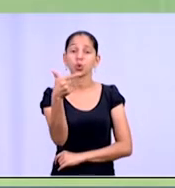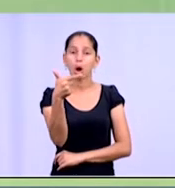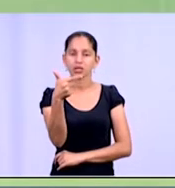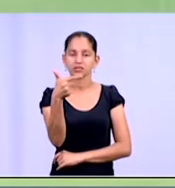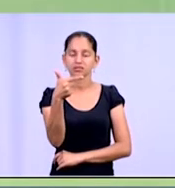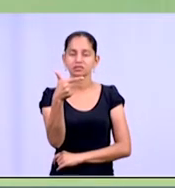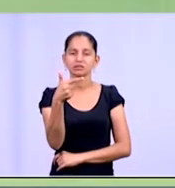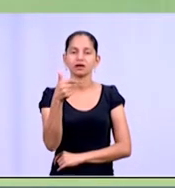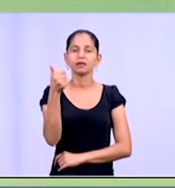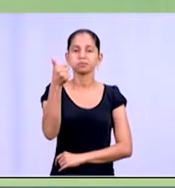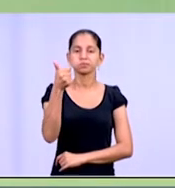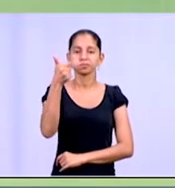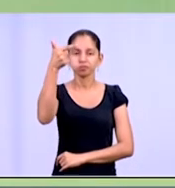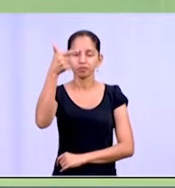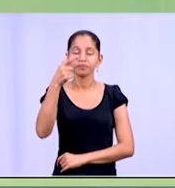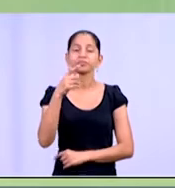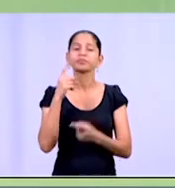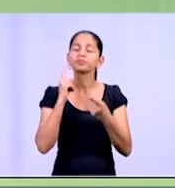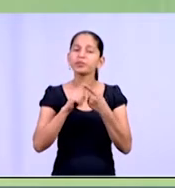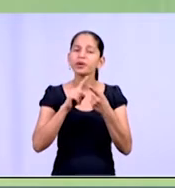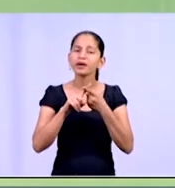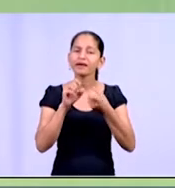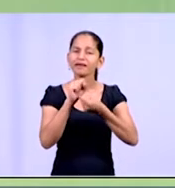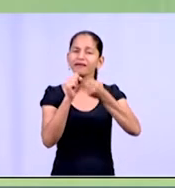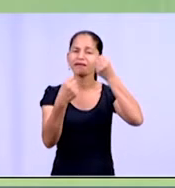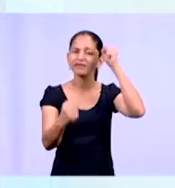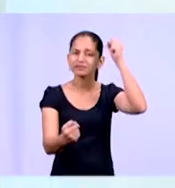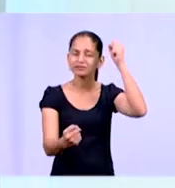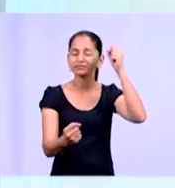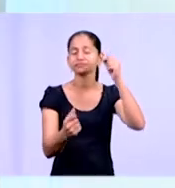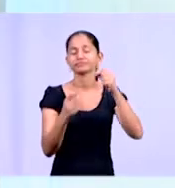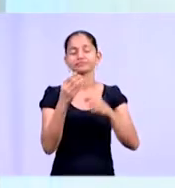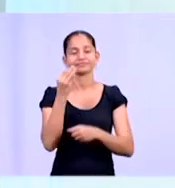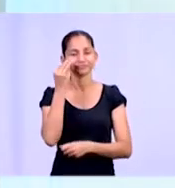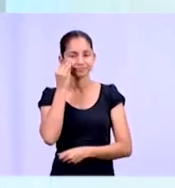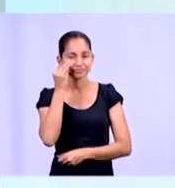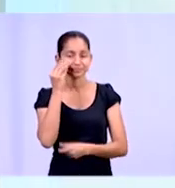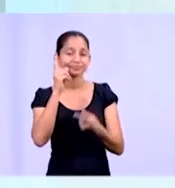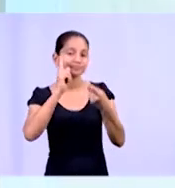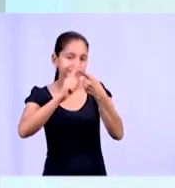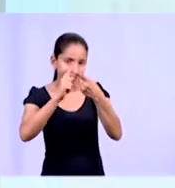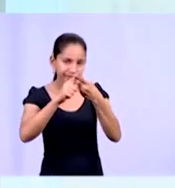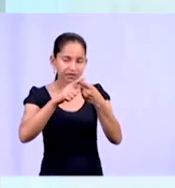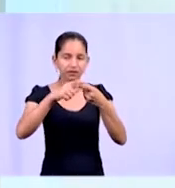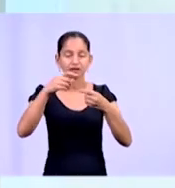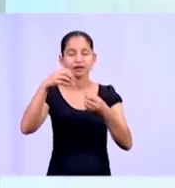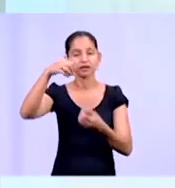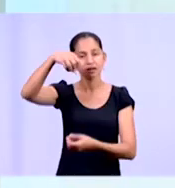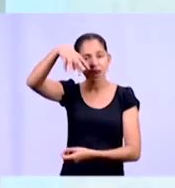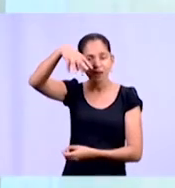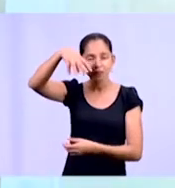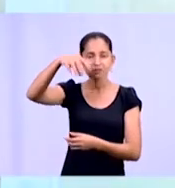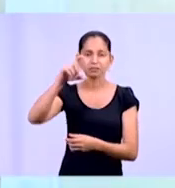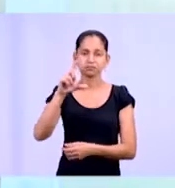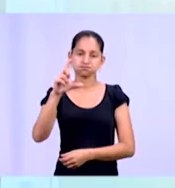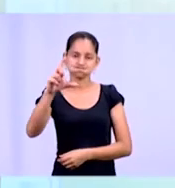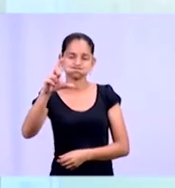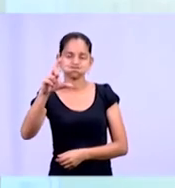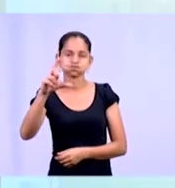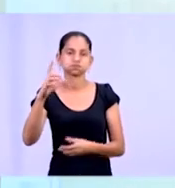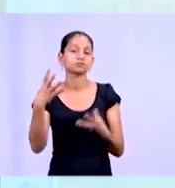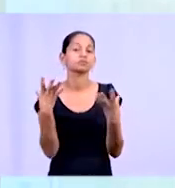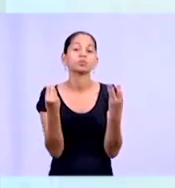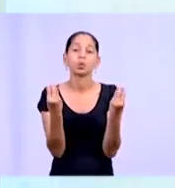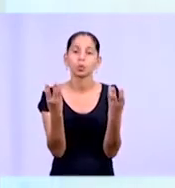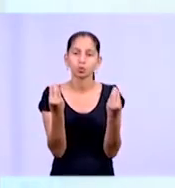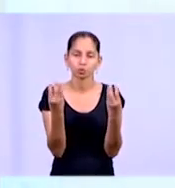Por que o computador era tão grande, gente? Porque as lâmpadas na época eram grandes. E se eu precisava definir muitas